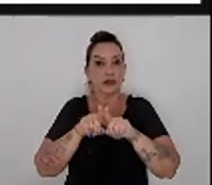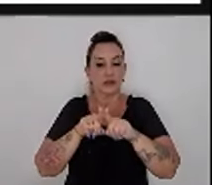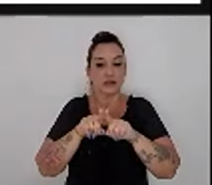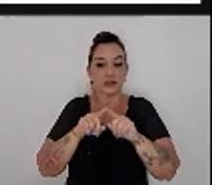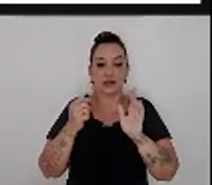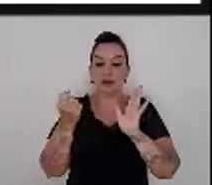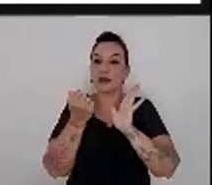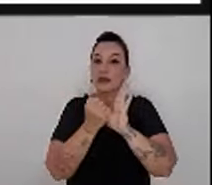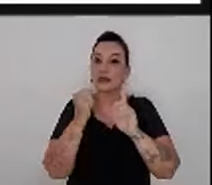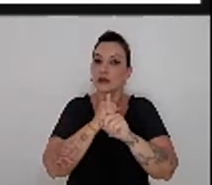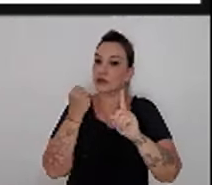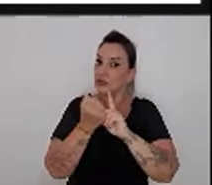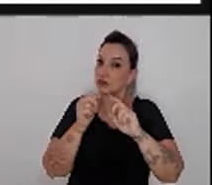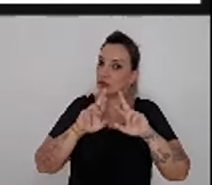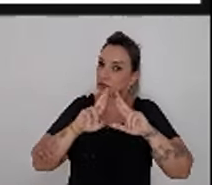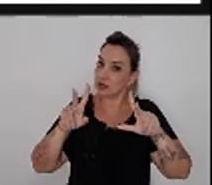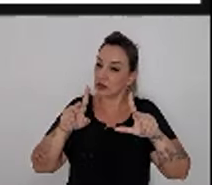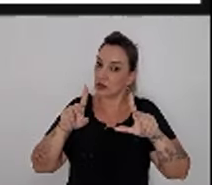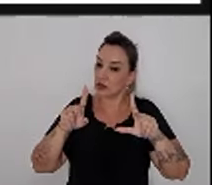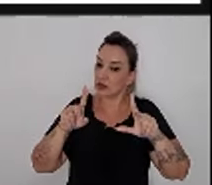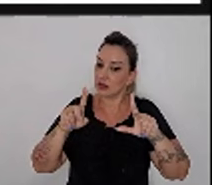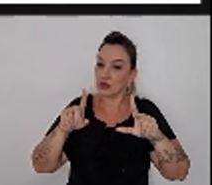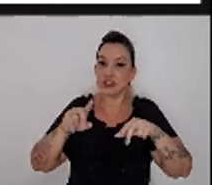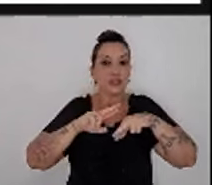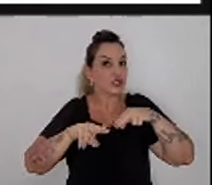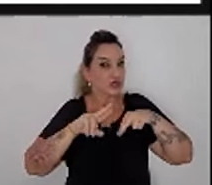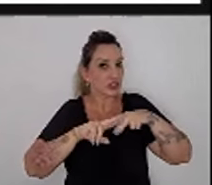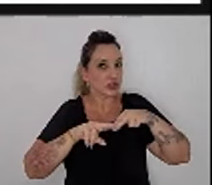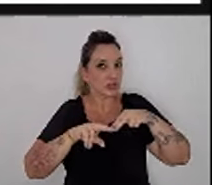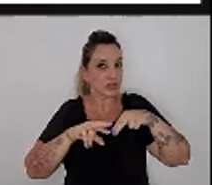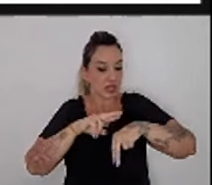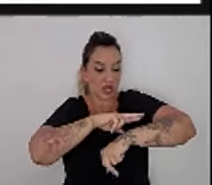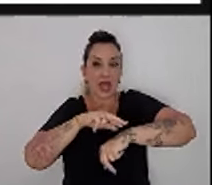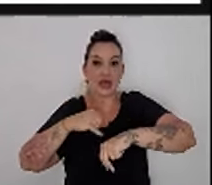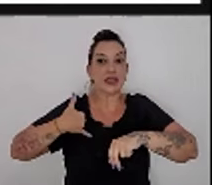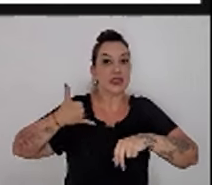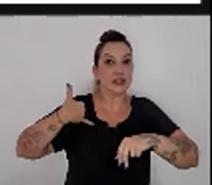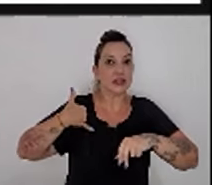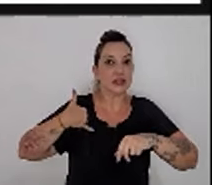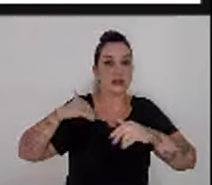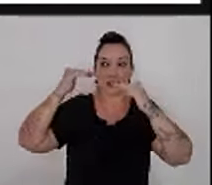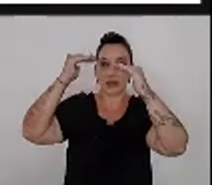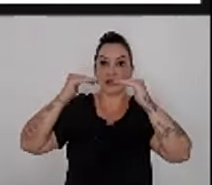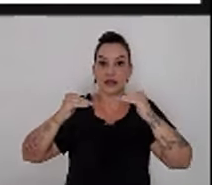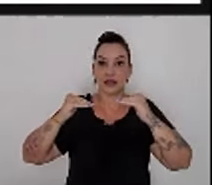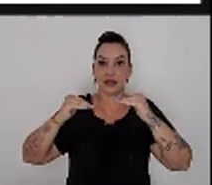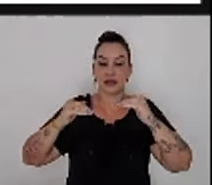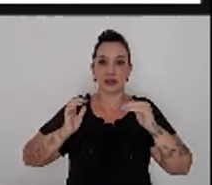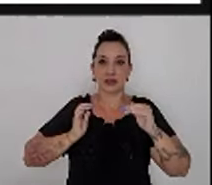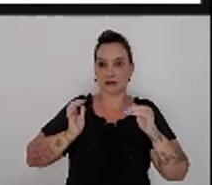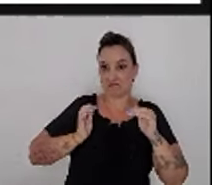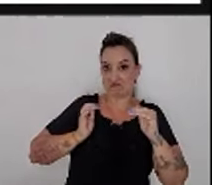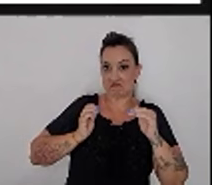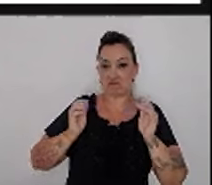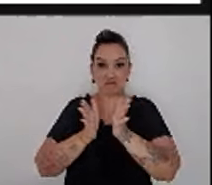os chamados marcadores sociais da diferença, e entre eles gênero, raça, idade, classe,